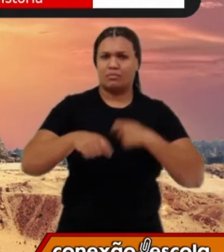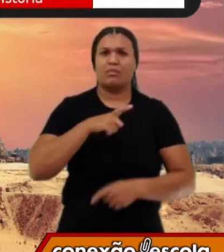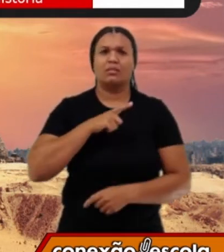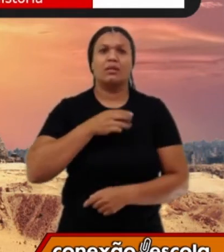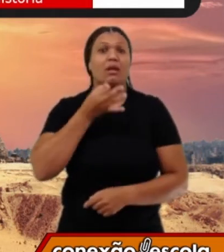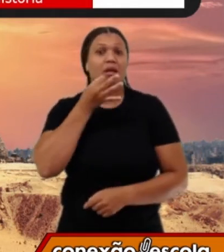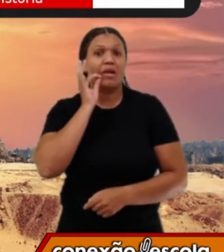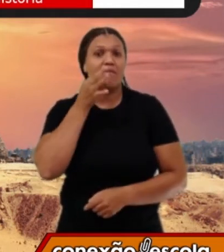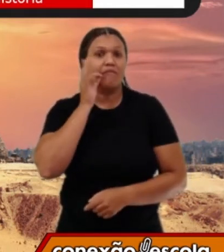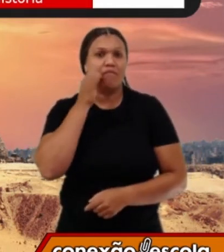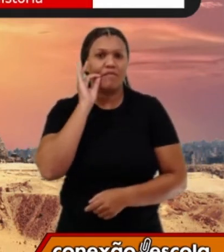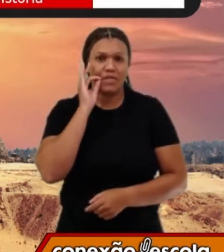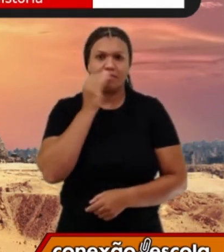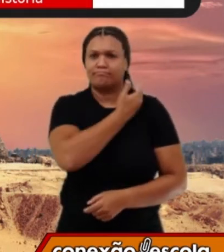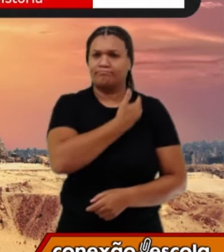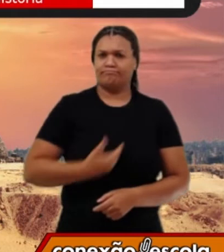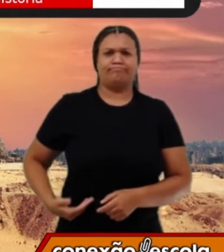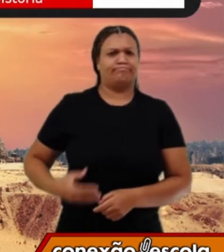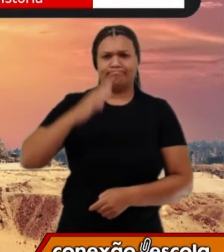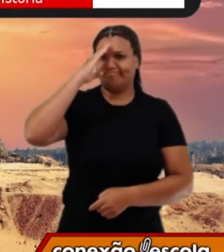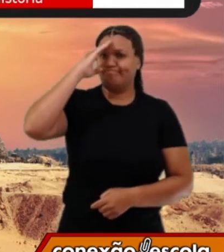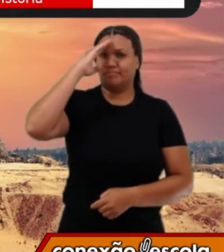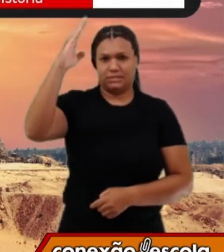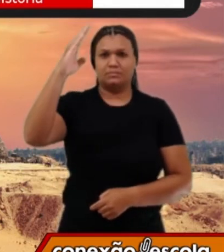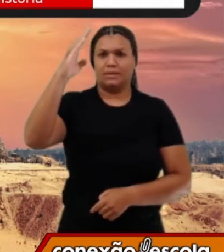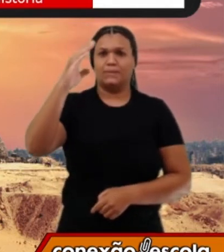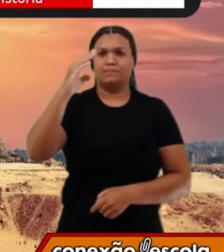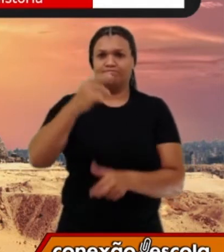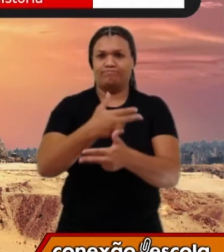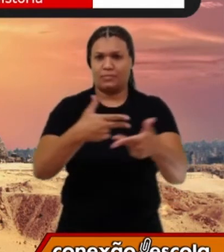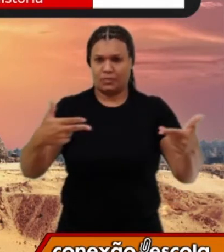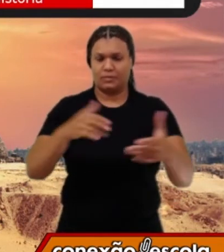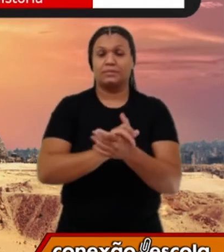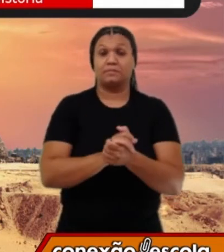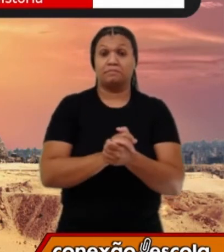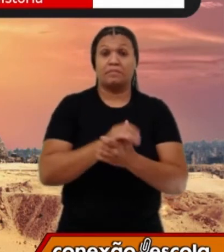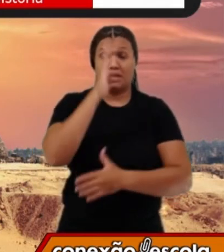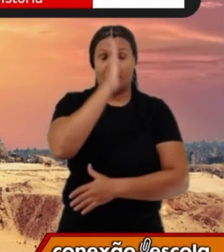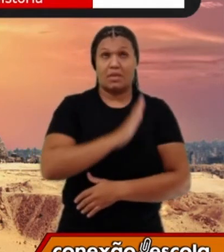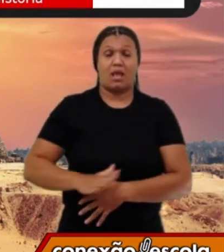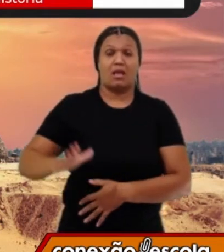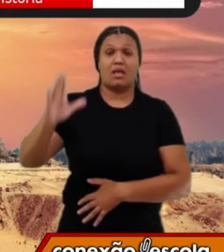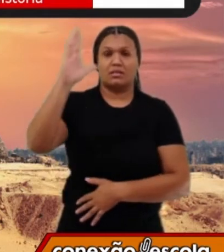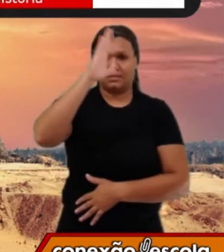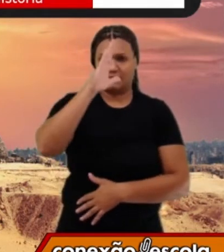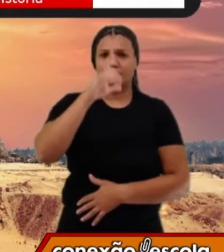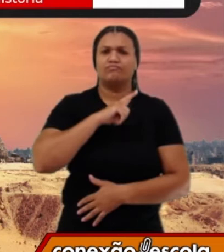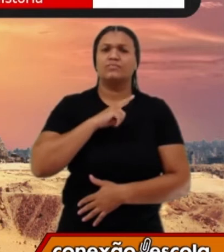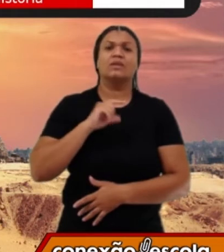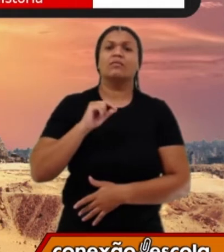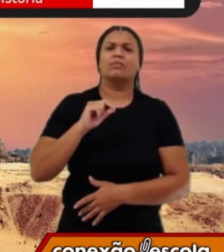na República ainda permanece como o principal produto. Embora o Brasil tenha enfrentado